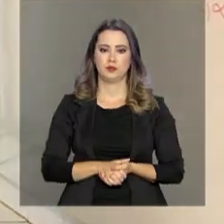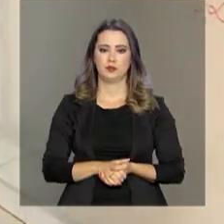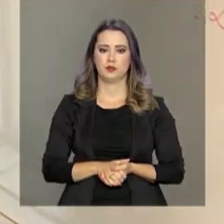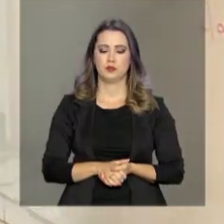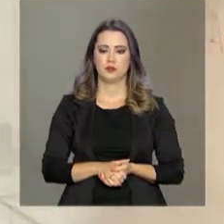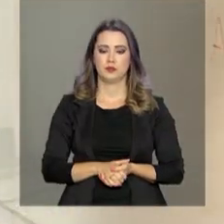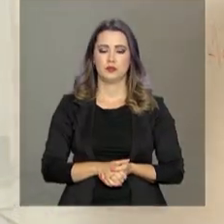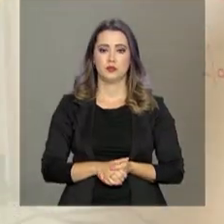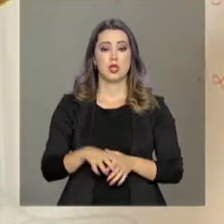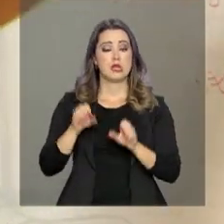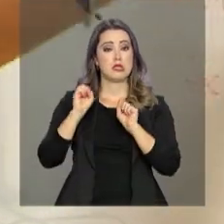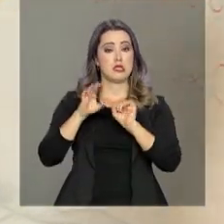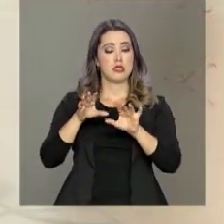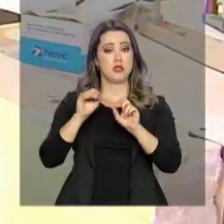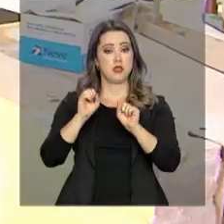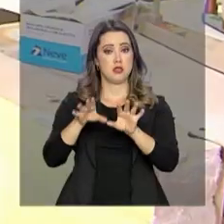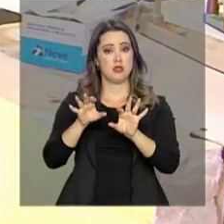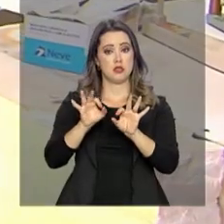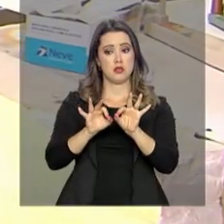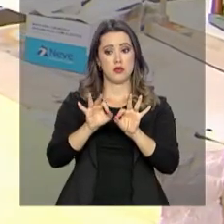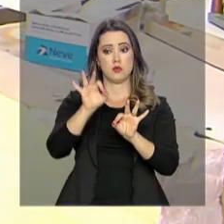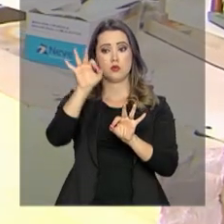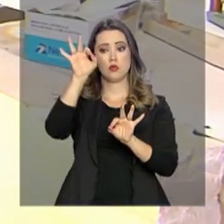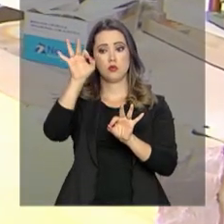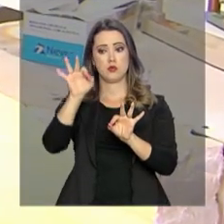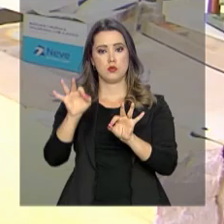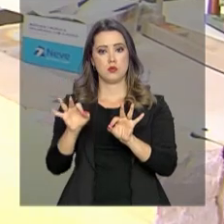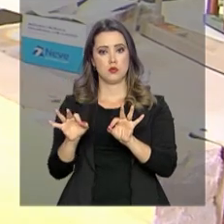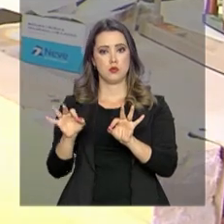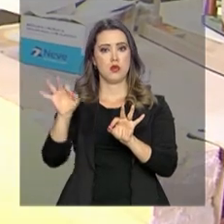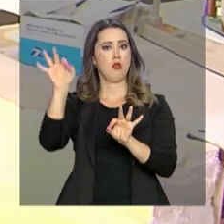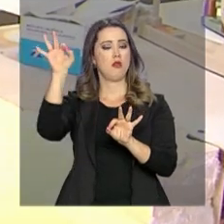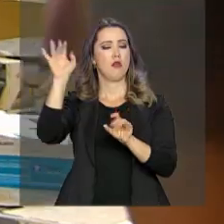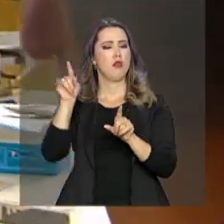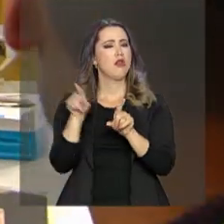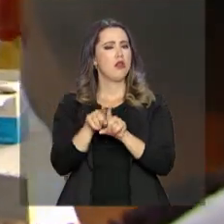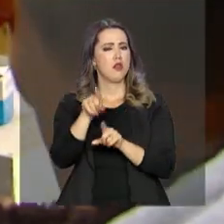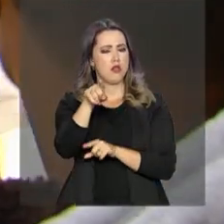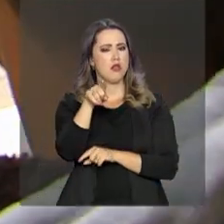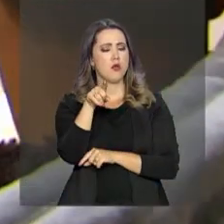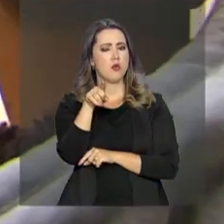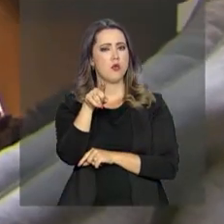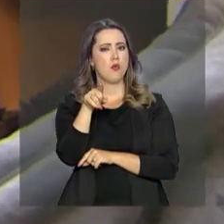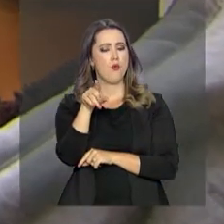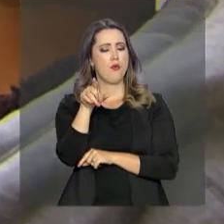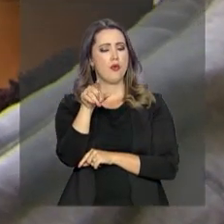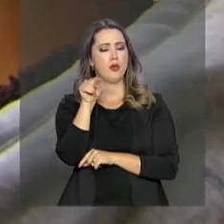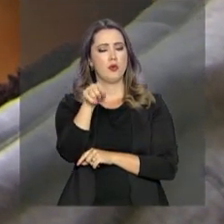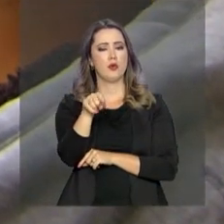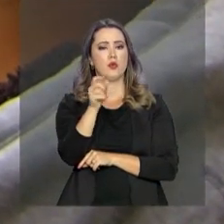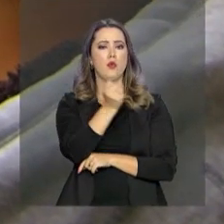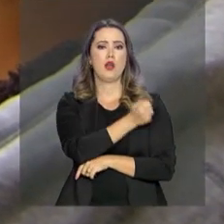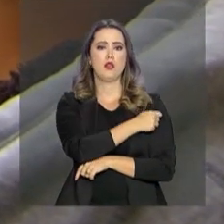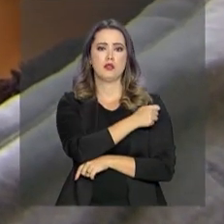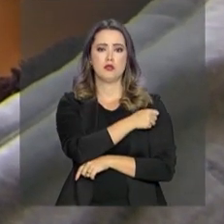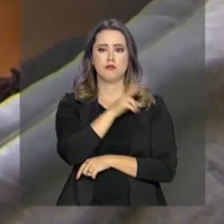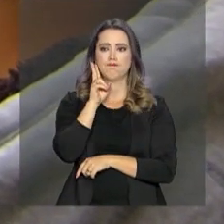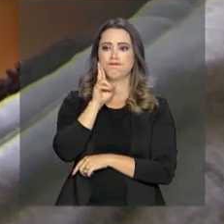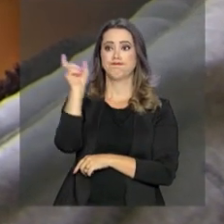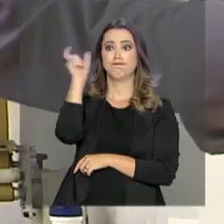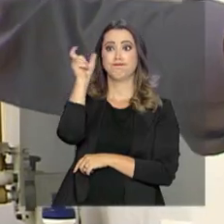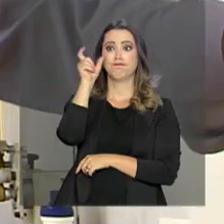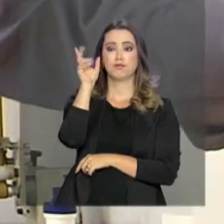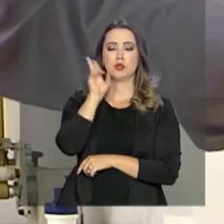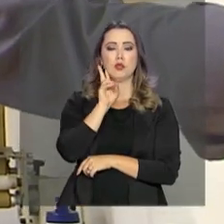aula de física e os alunos atentos ao conteúdo o professor graduado acredita